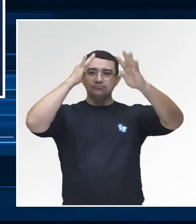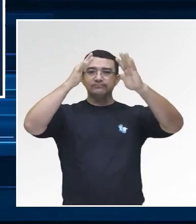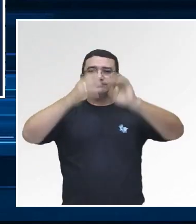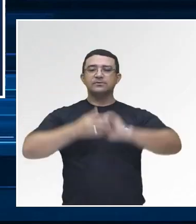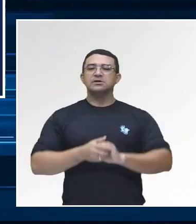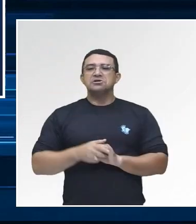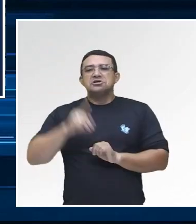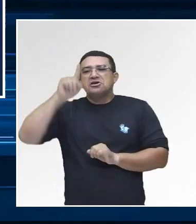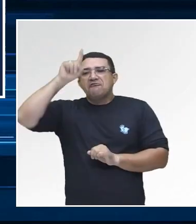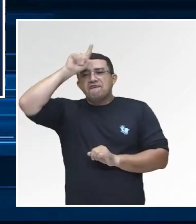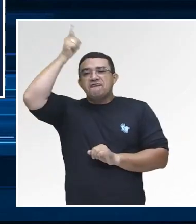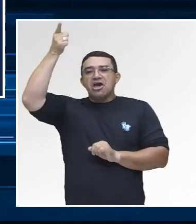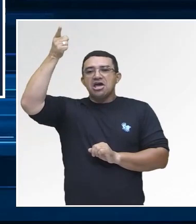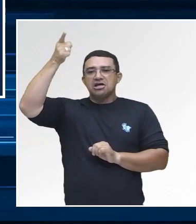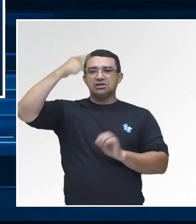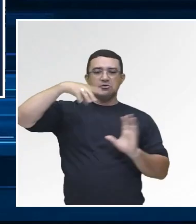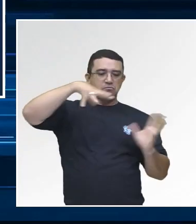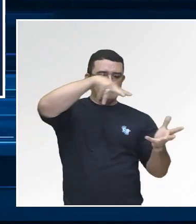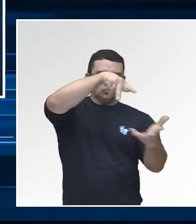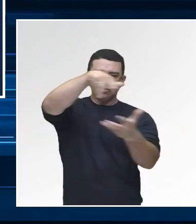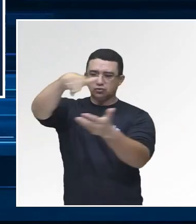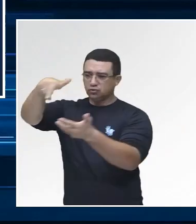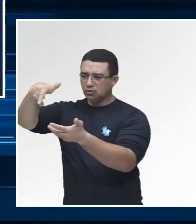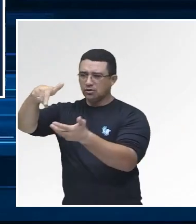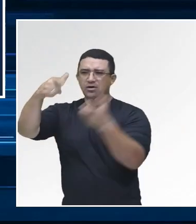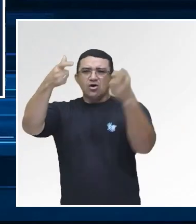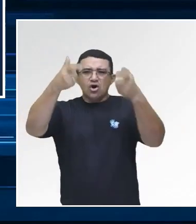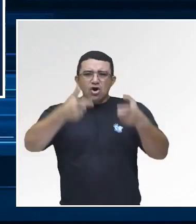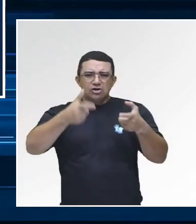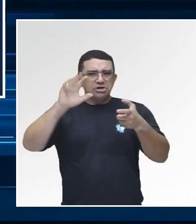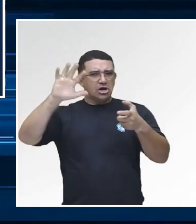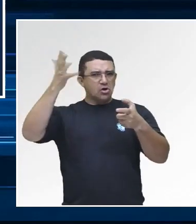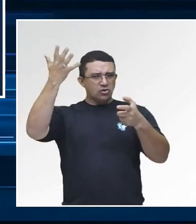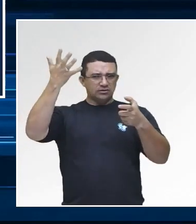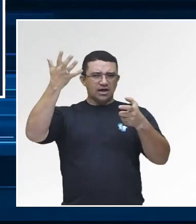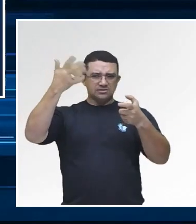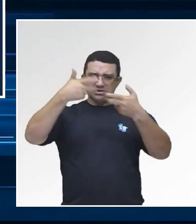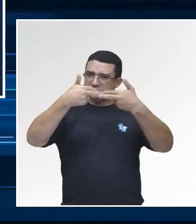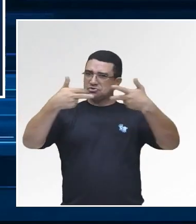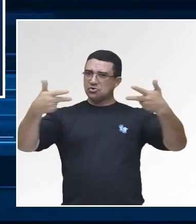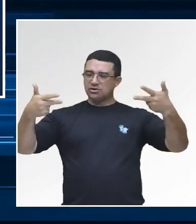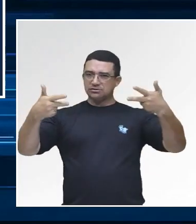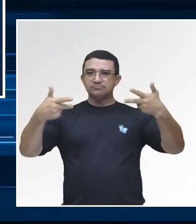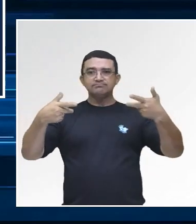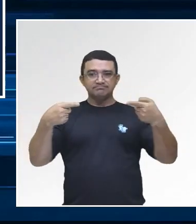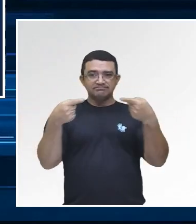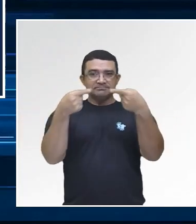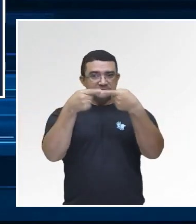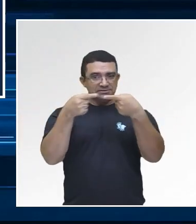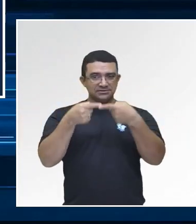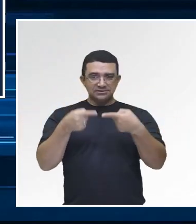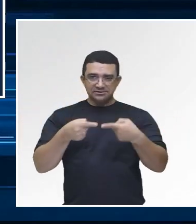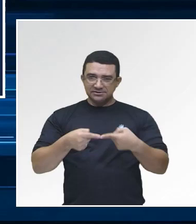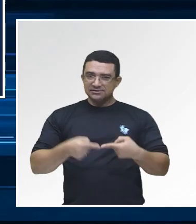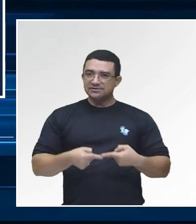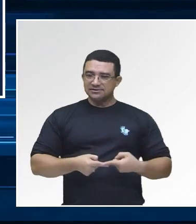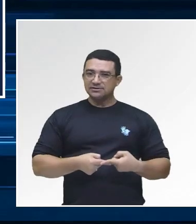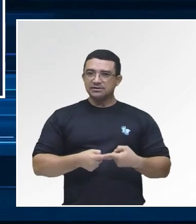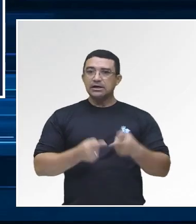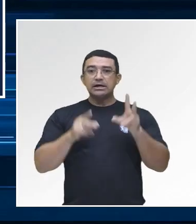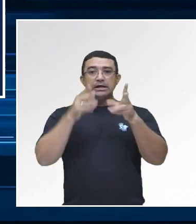Inventa um mundo onde os acontecimentos ocorrem coerentemente com o que se passa no enredo